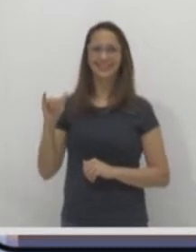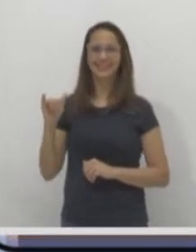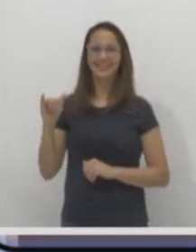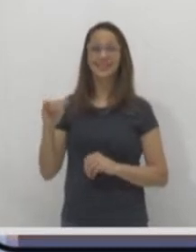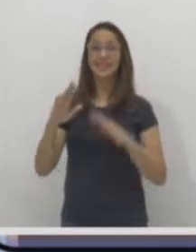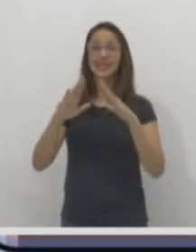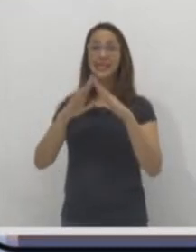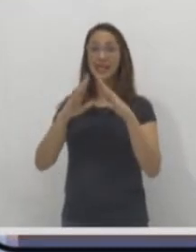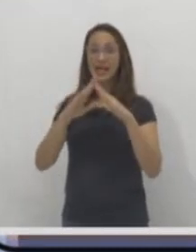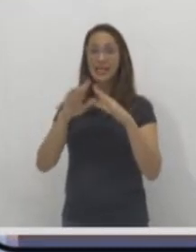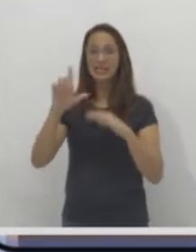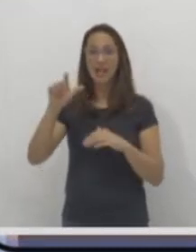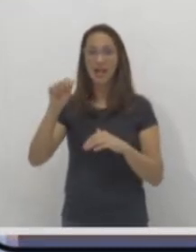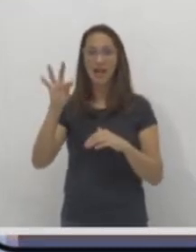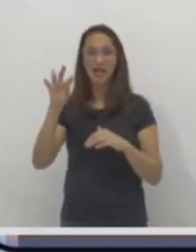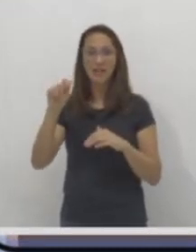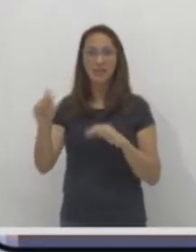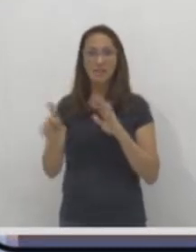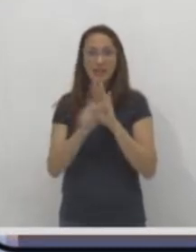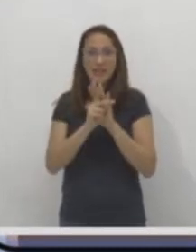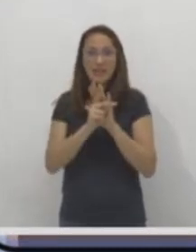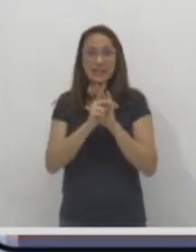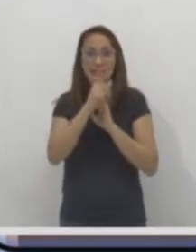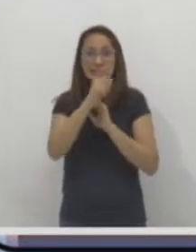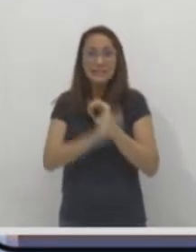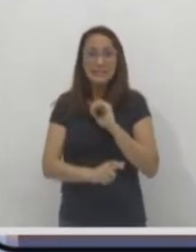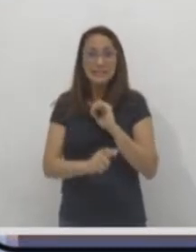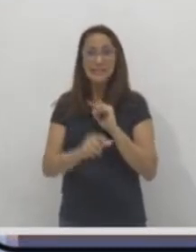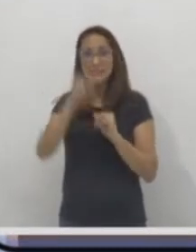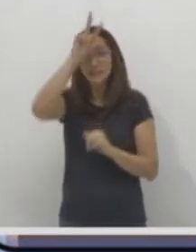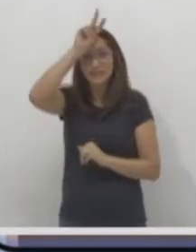casa de lata é da barata.